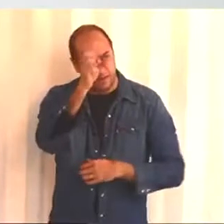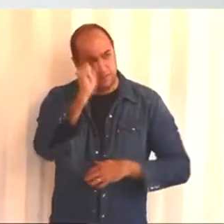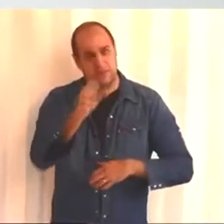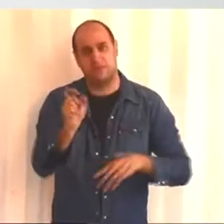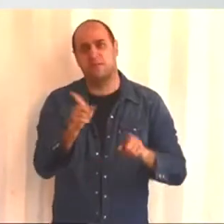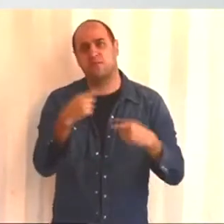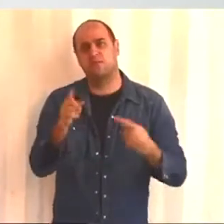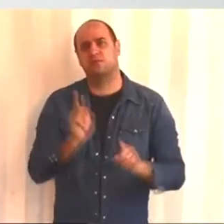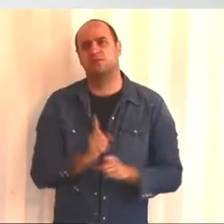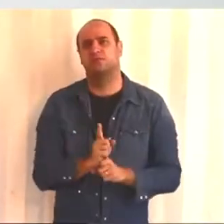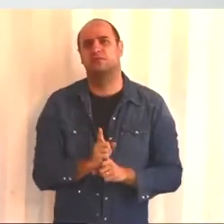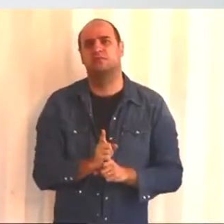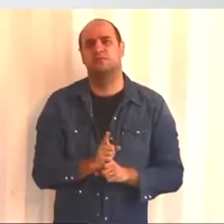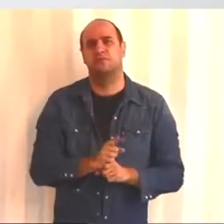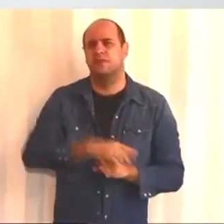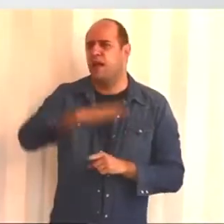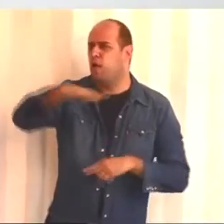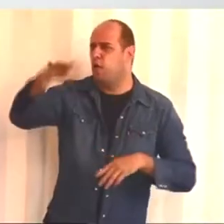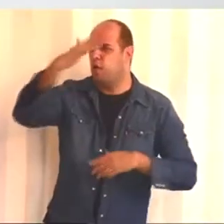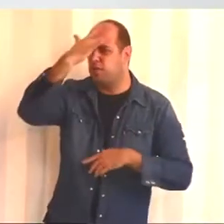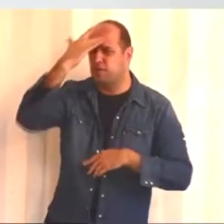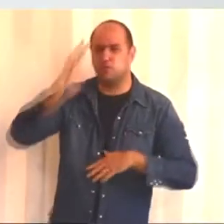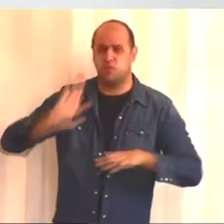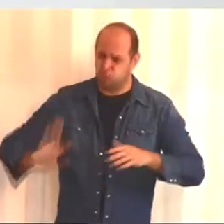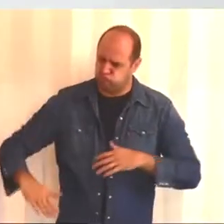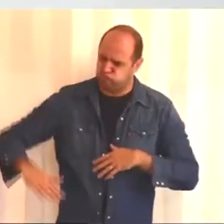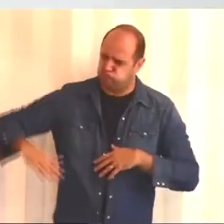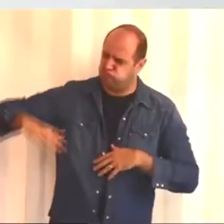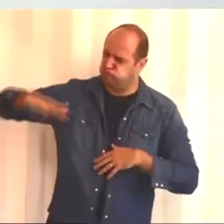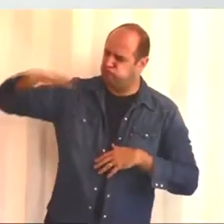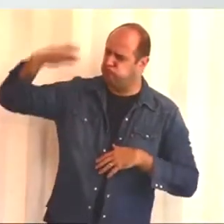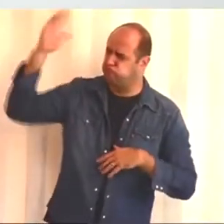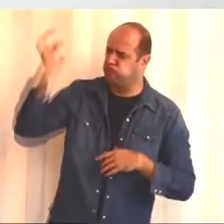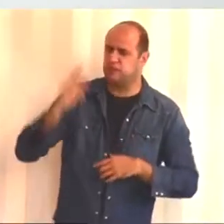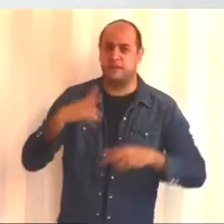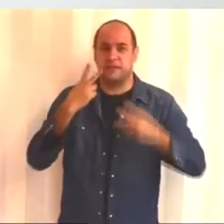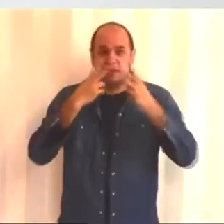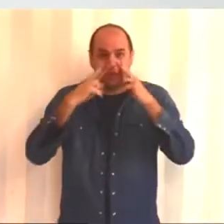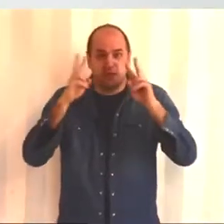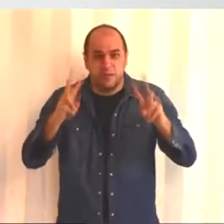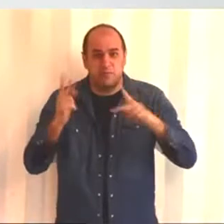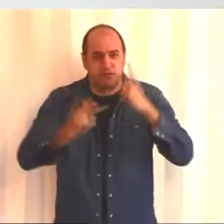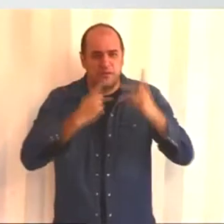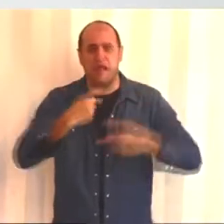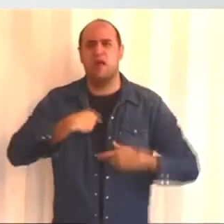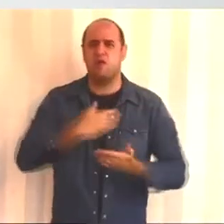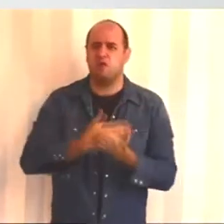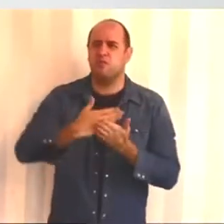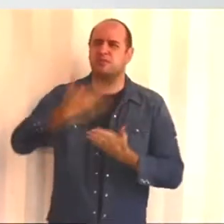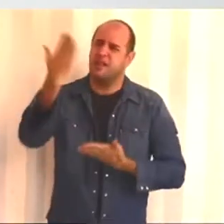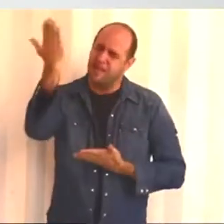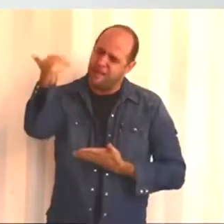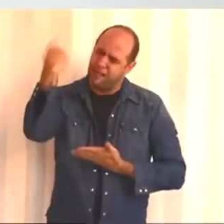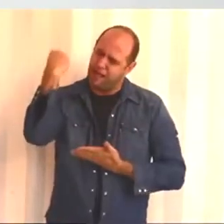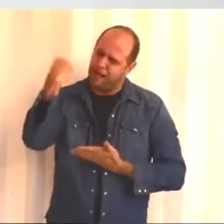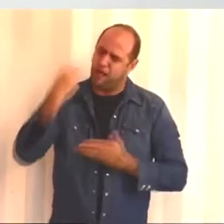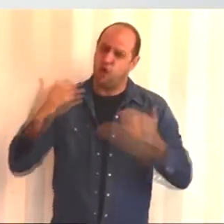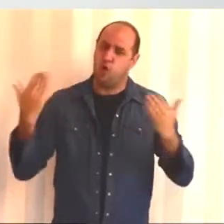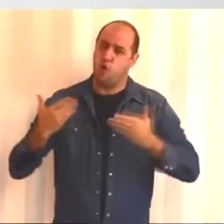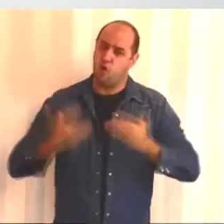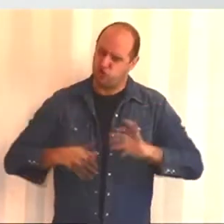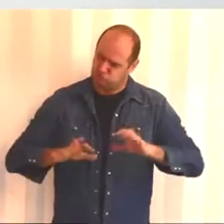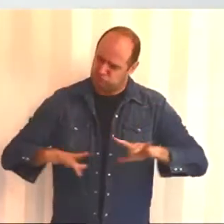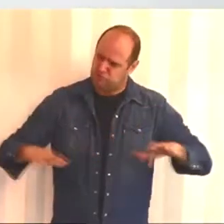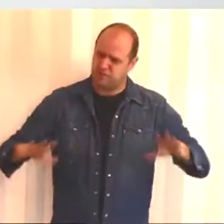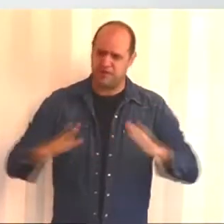e tem irmãos aqui que passaram por todas essas etapas. Às vezes ouvimos testemunhos lindos dizendo, eu comecei lá com as crianças, e hoje eu estou já